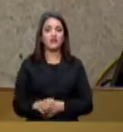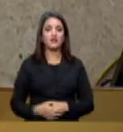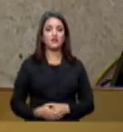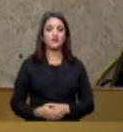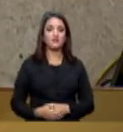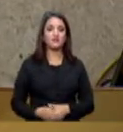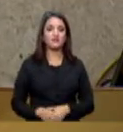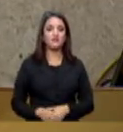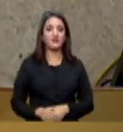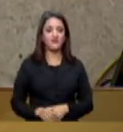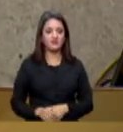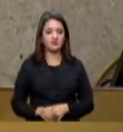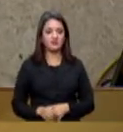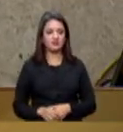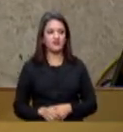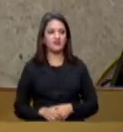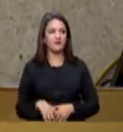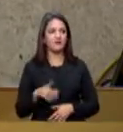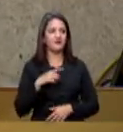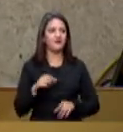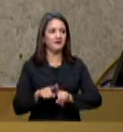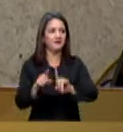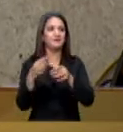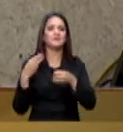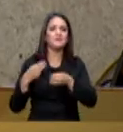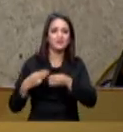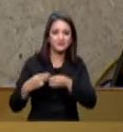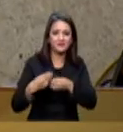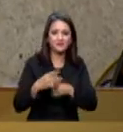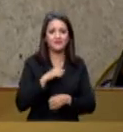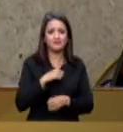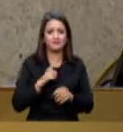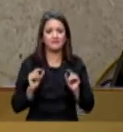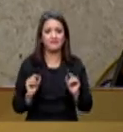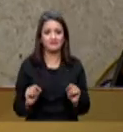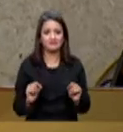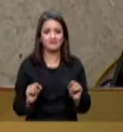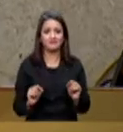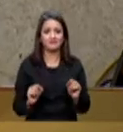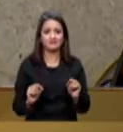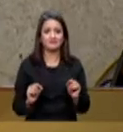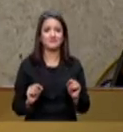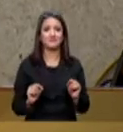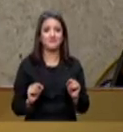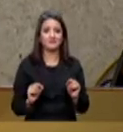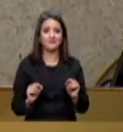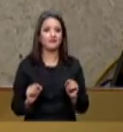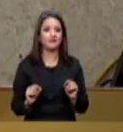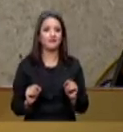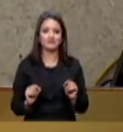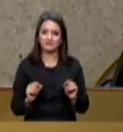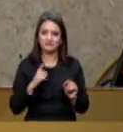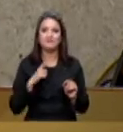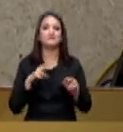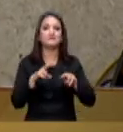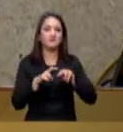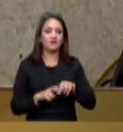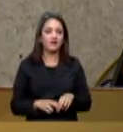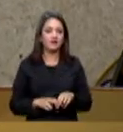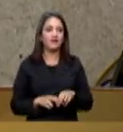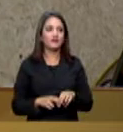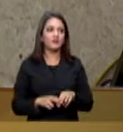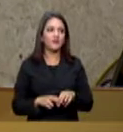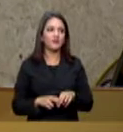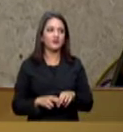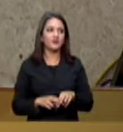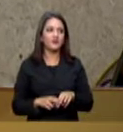A mesma coisa aqui, os municípios paupérrimos, que são, digamos assim, subsidiados por esse bloco de